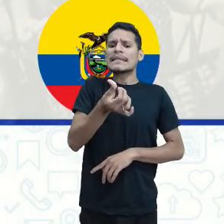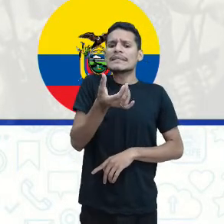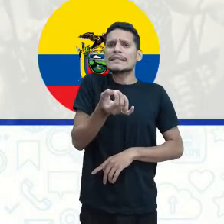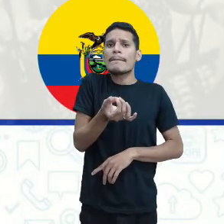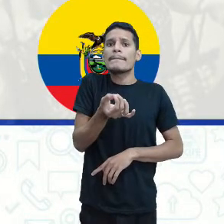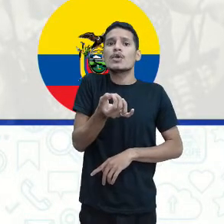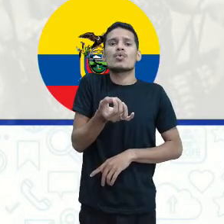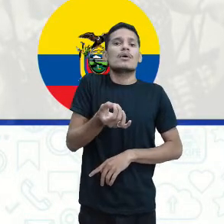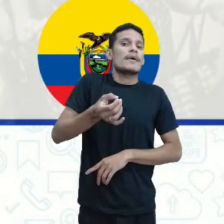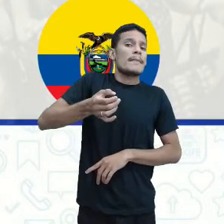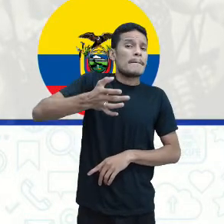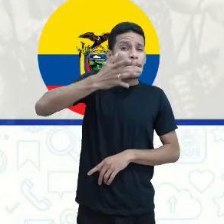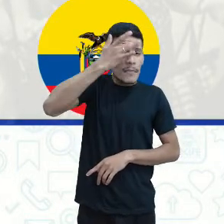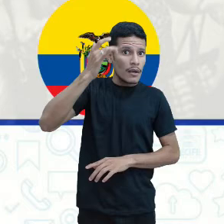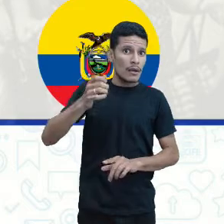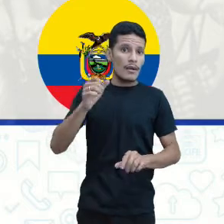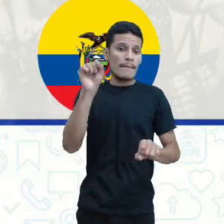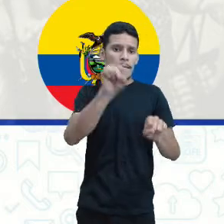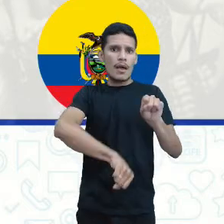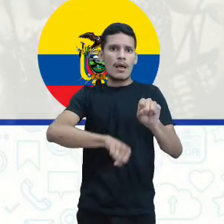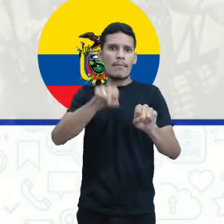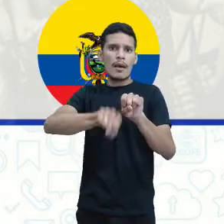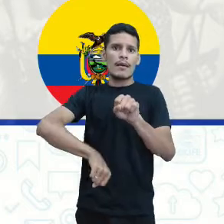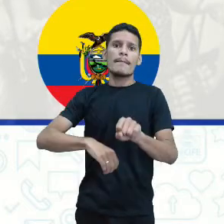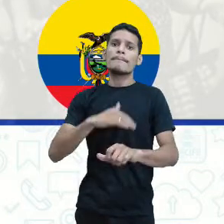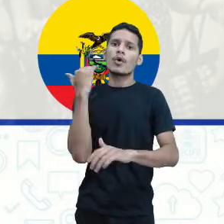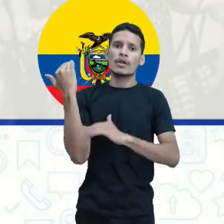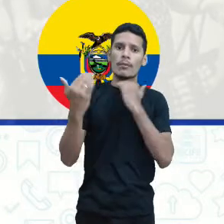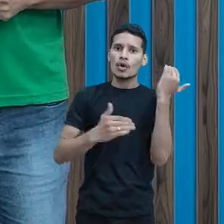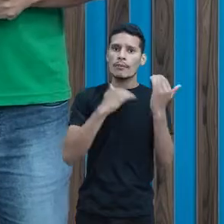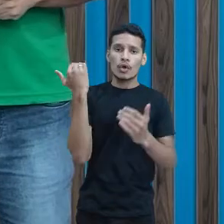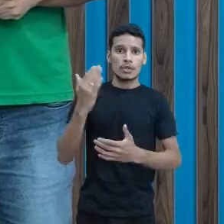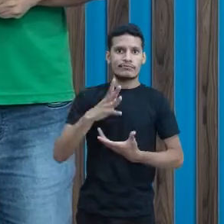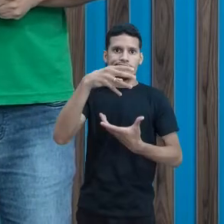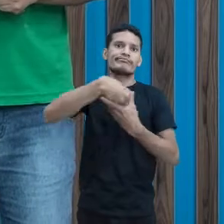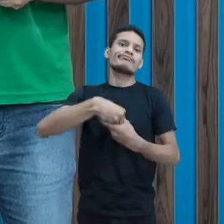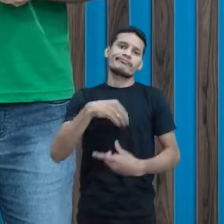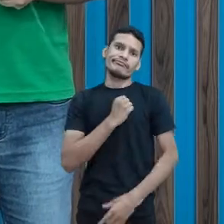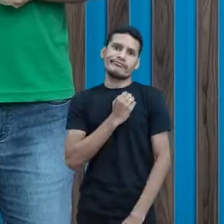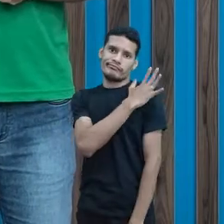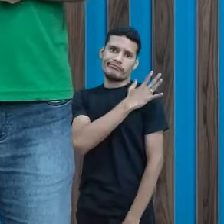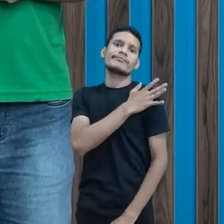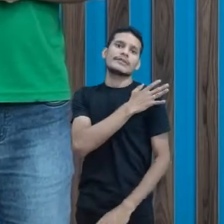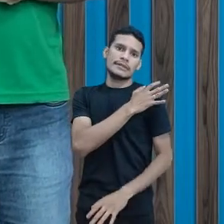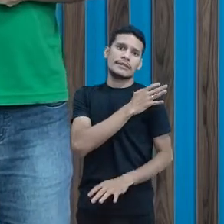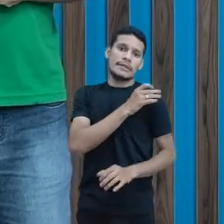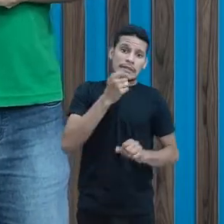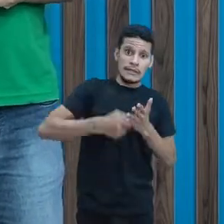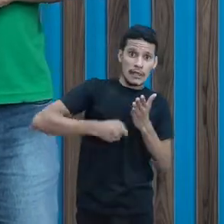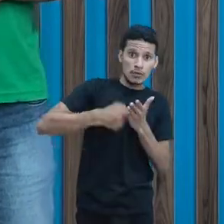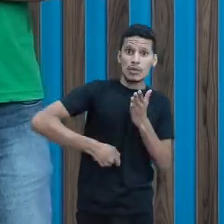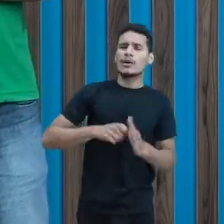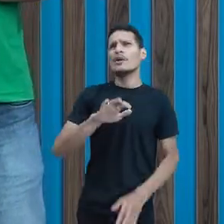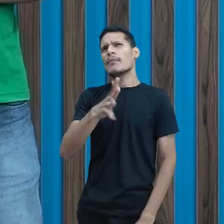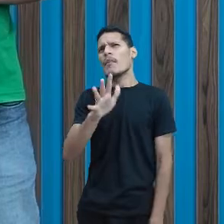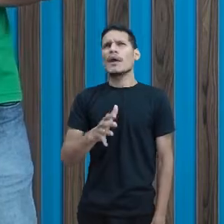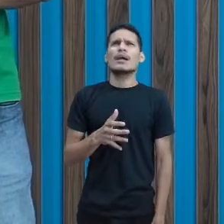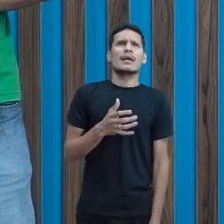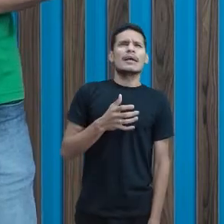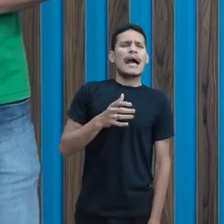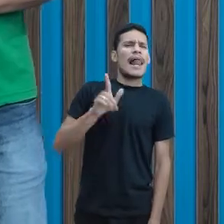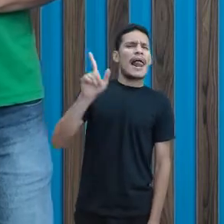que foram mortas por essas ditaduras em ações coordenadas por esses países, né? Só na Argentina, acredita-se que a